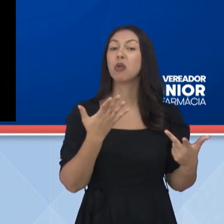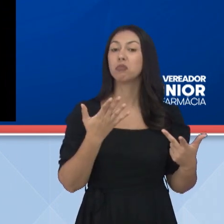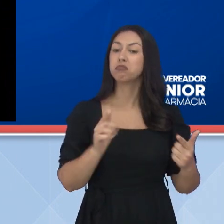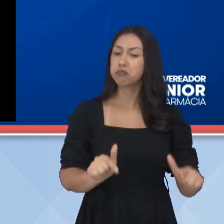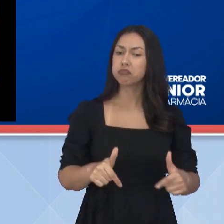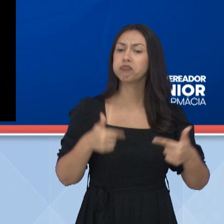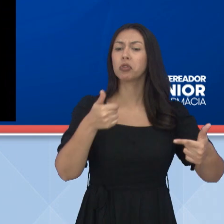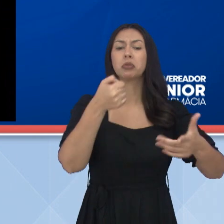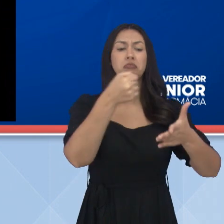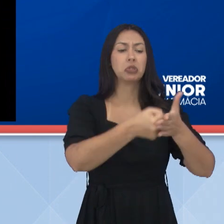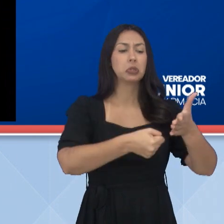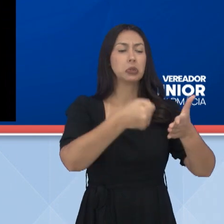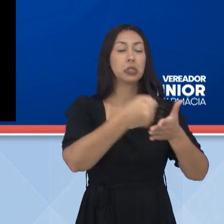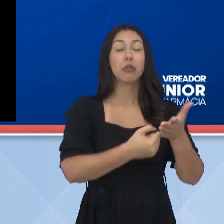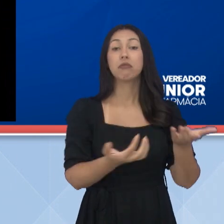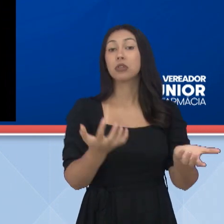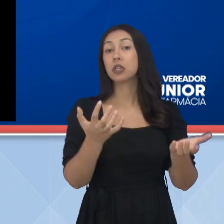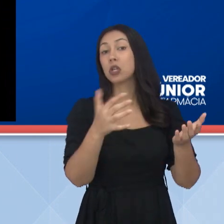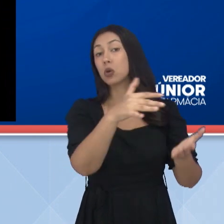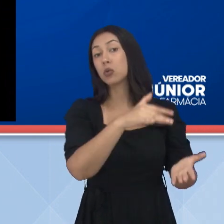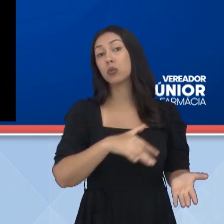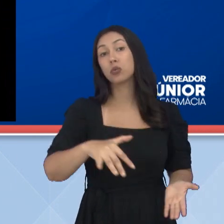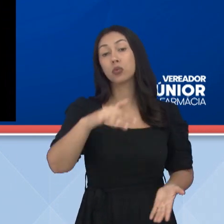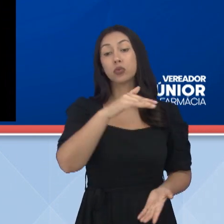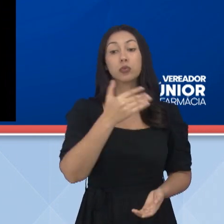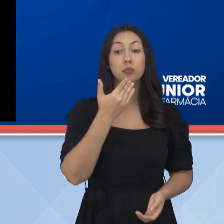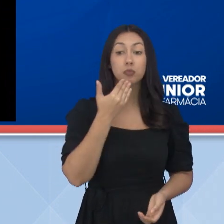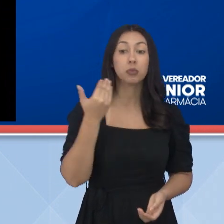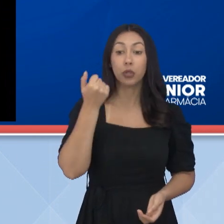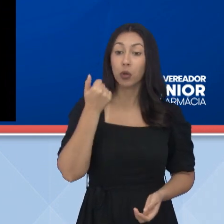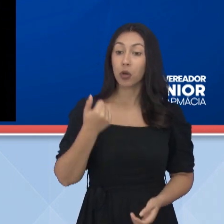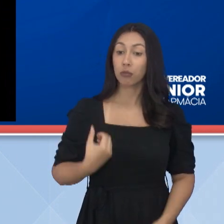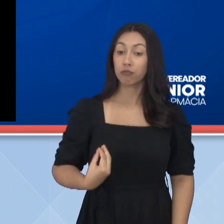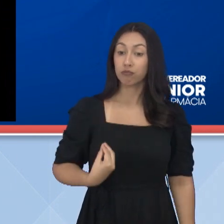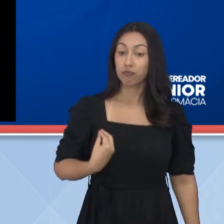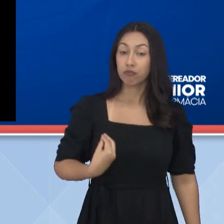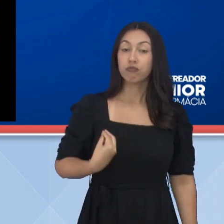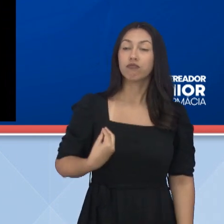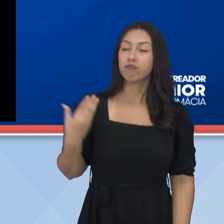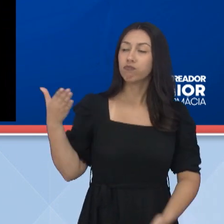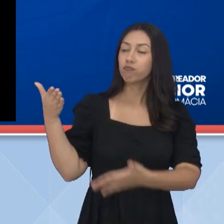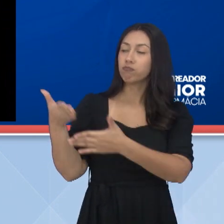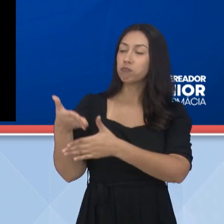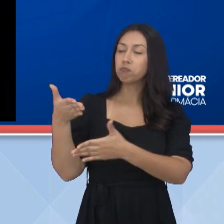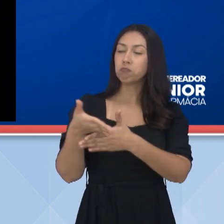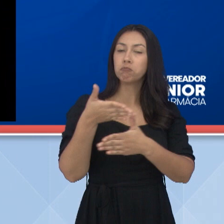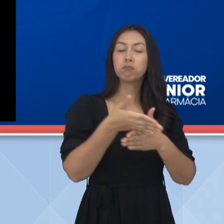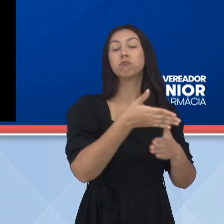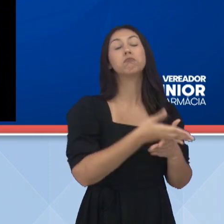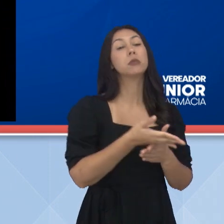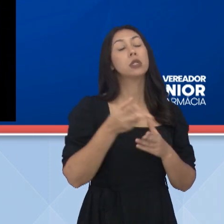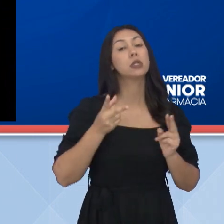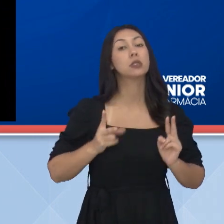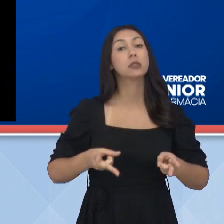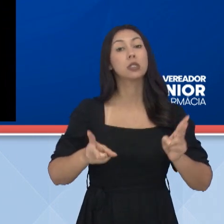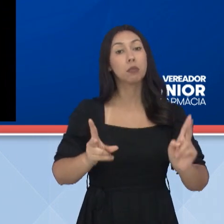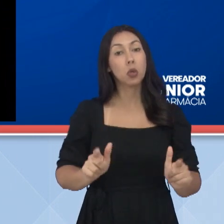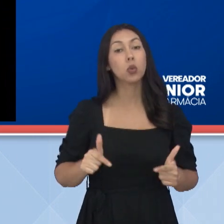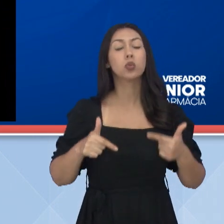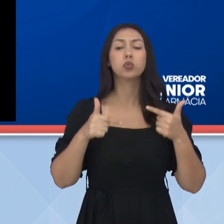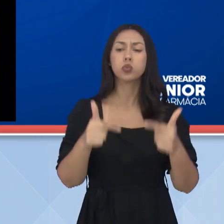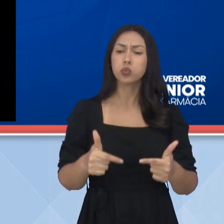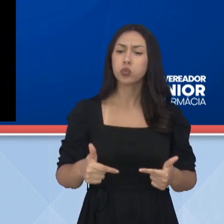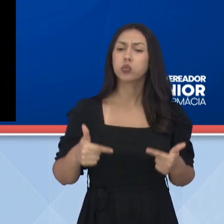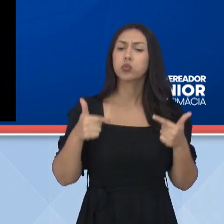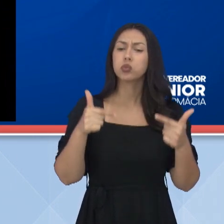bairro melhor, guerreiro por uma região melhor, um pai presente, sempre lutando para manter o